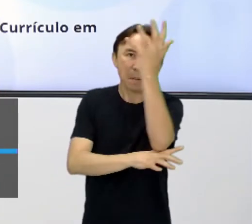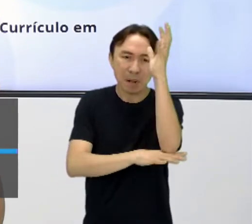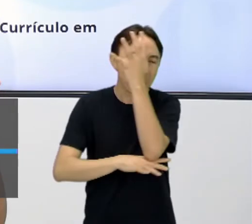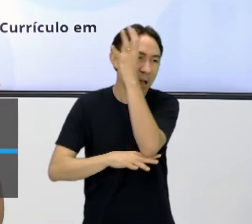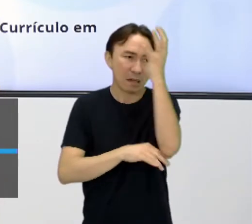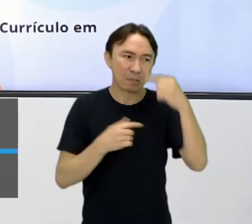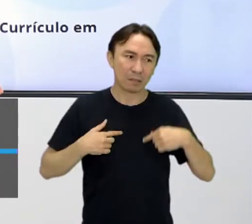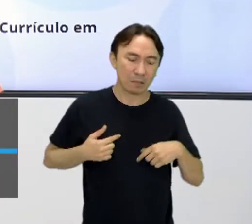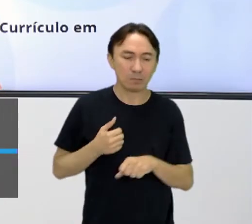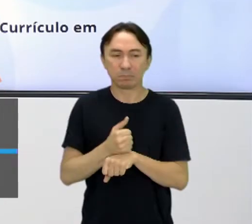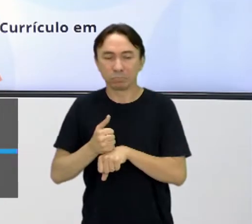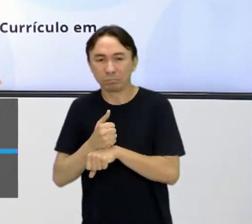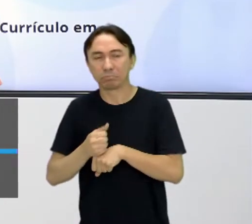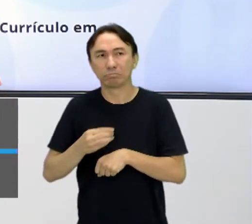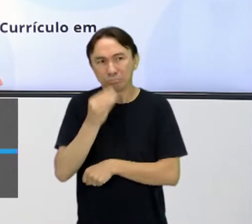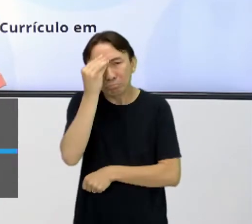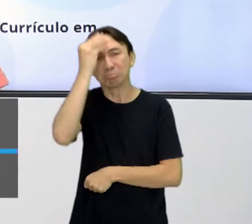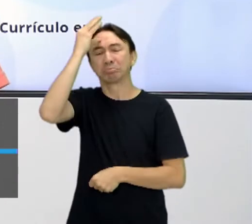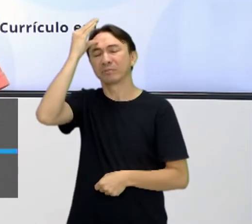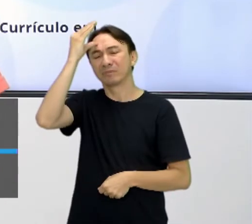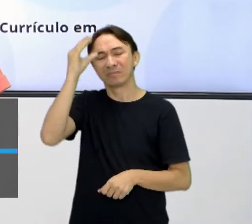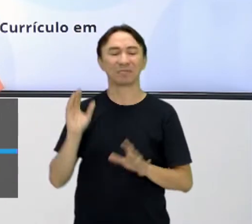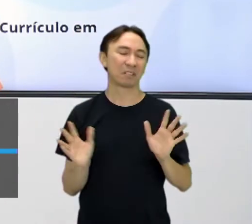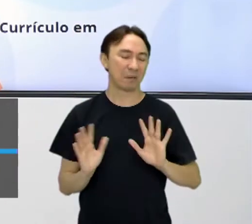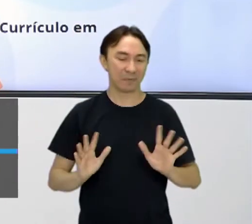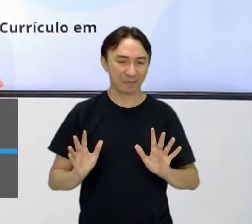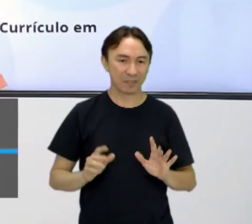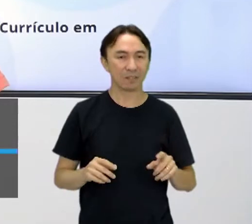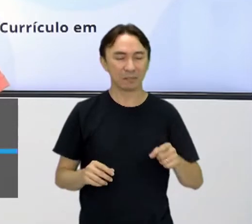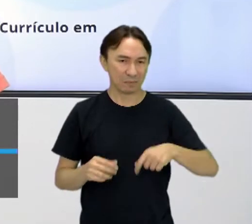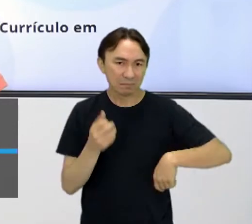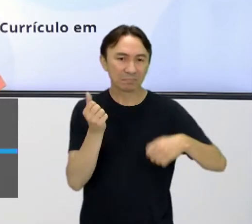para alocar, para encaixar aí no contexto da nossa